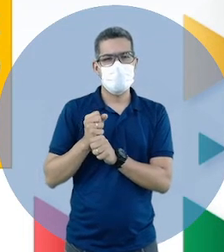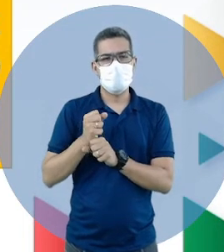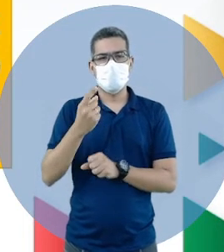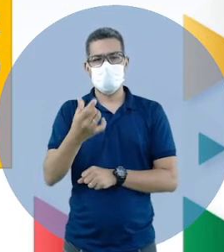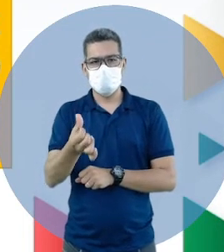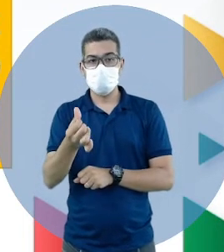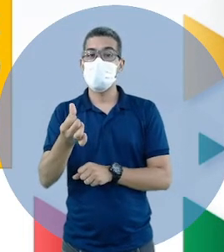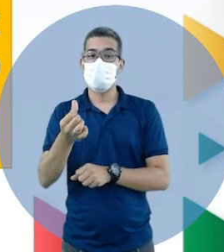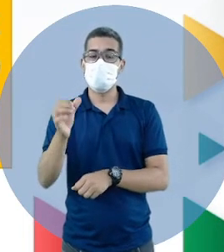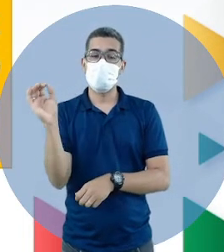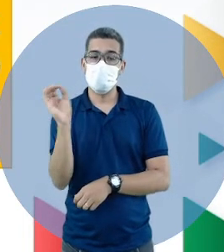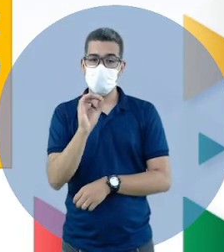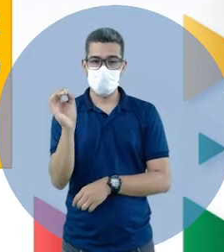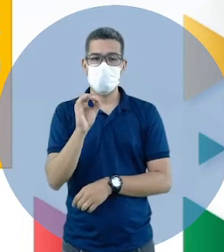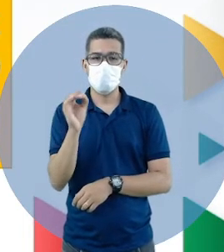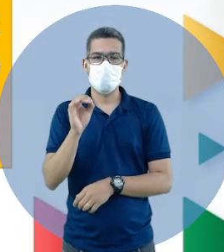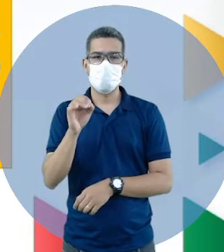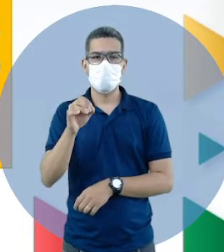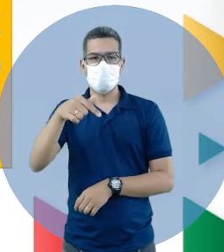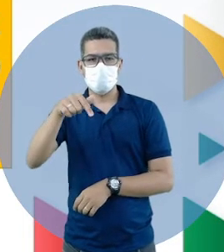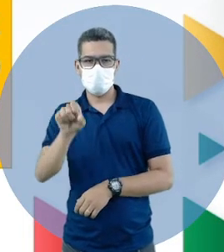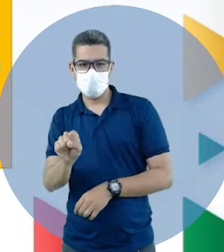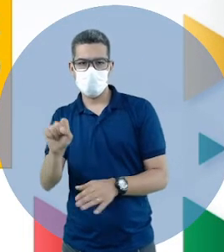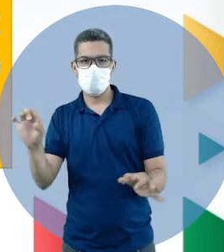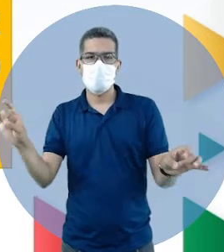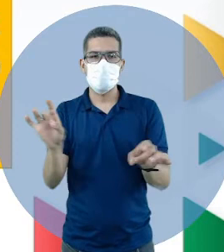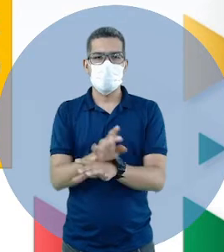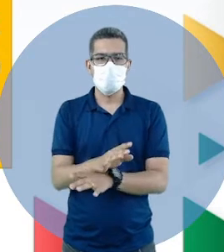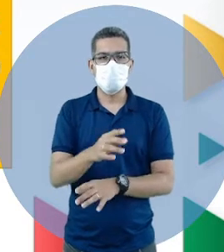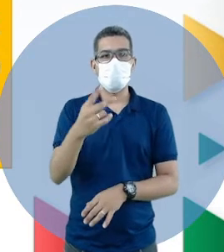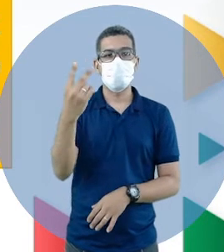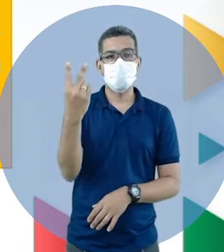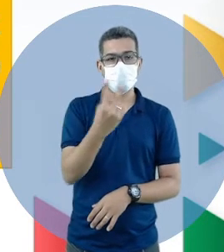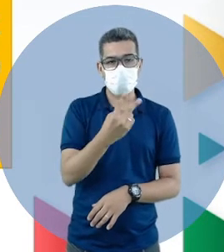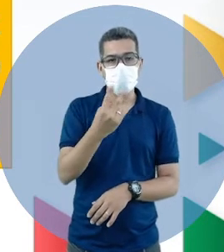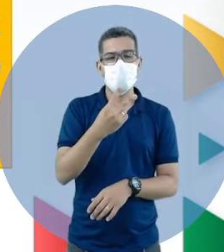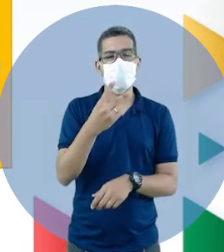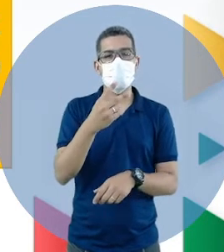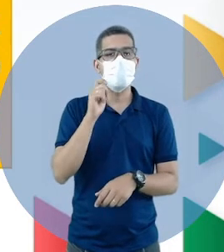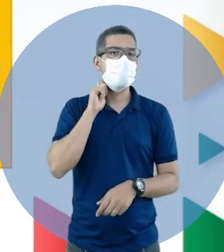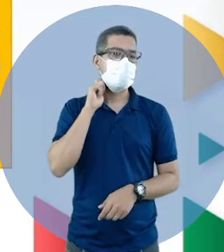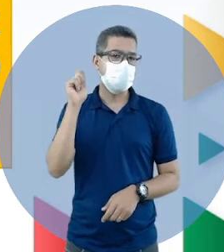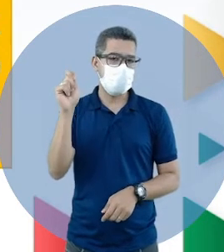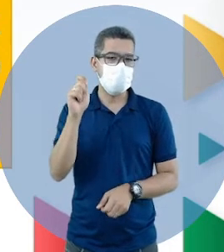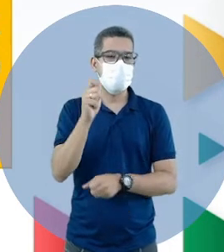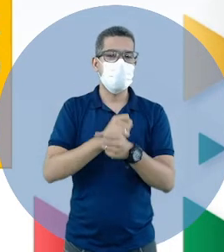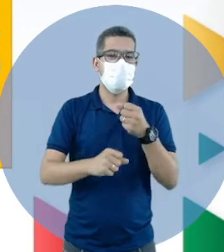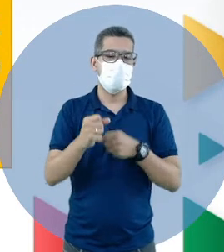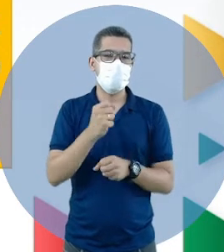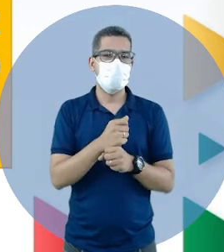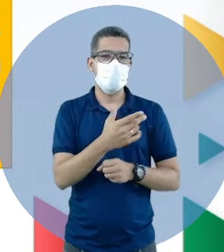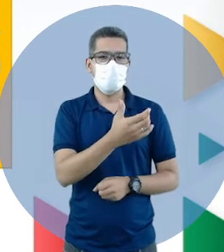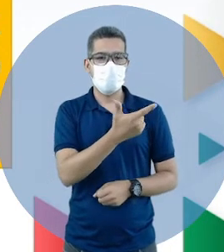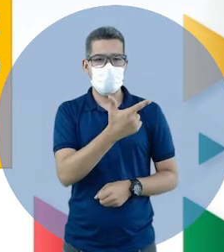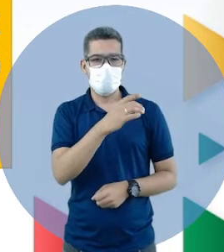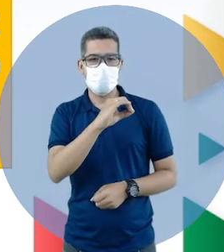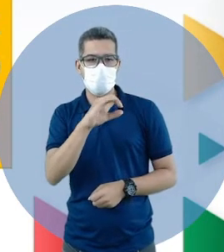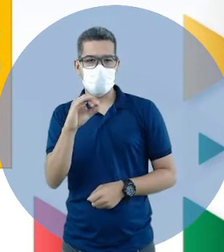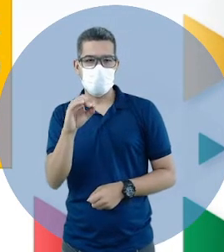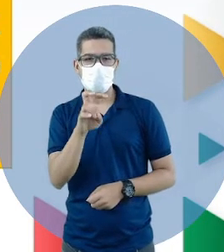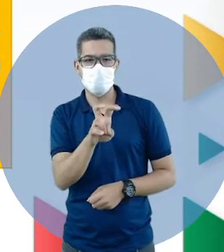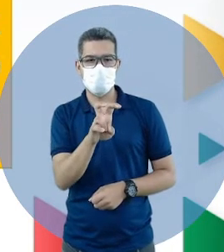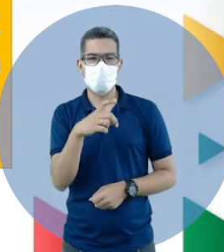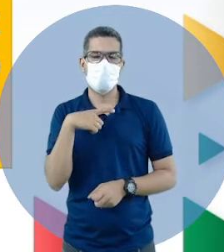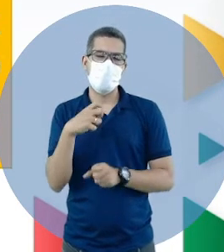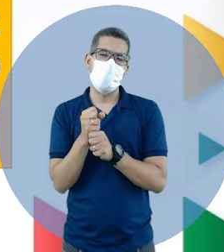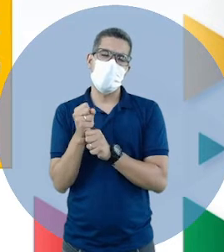de 78 e só terminou em 2 de abril de 2005 com sua morte, permanecendo